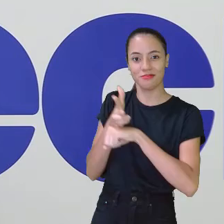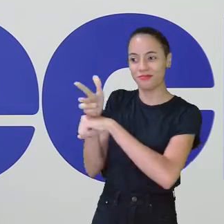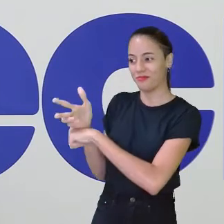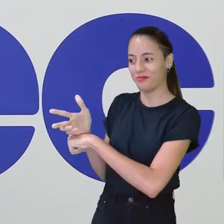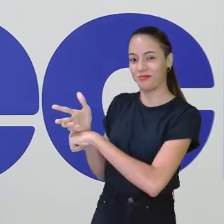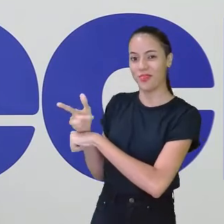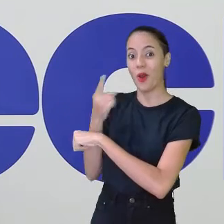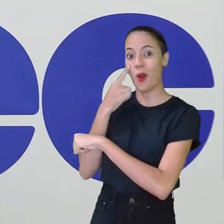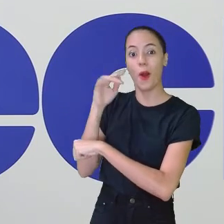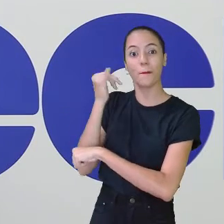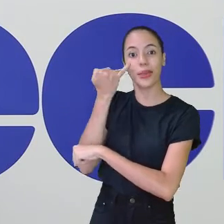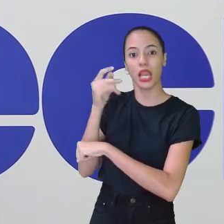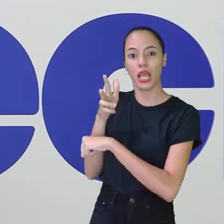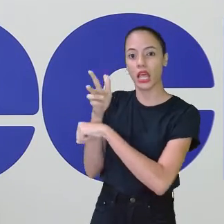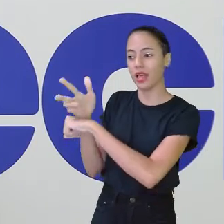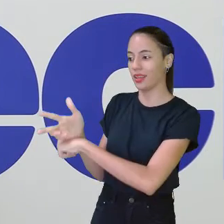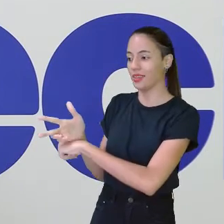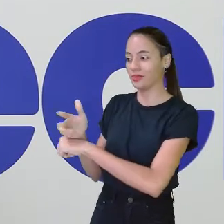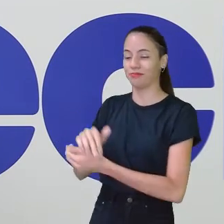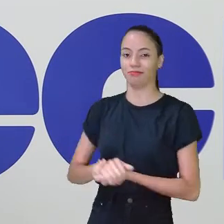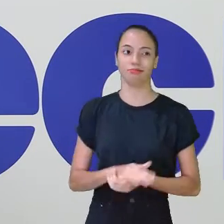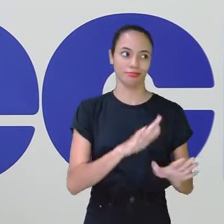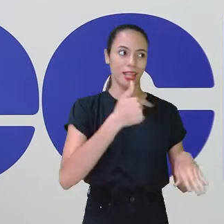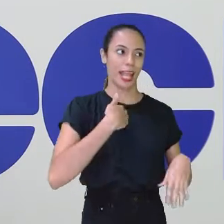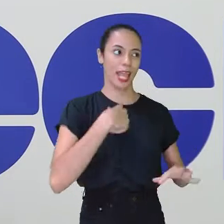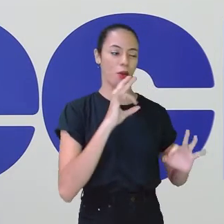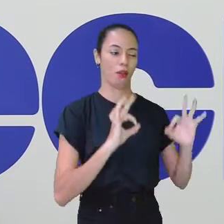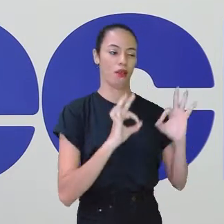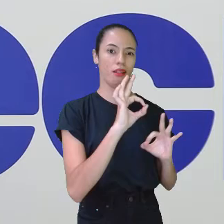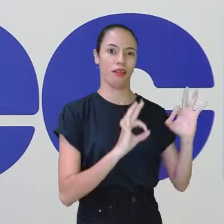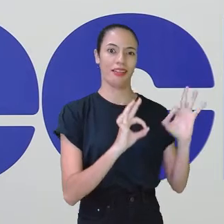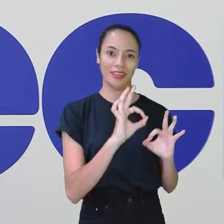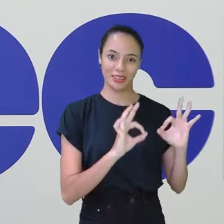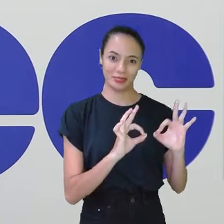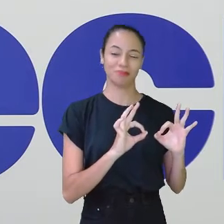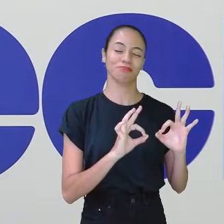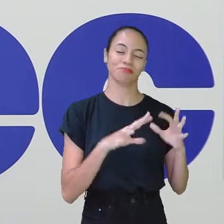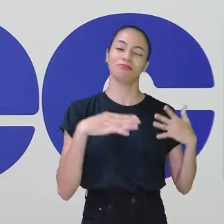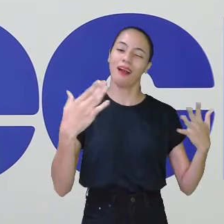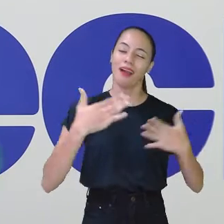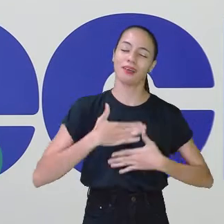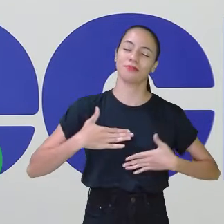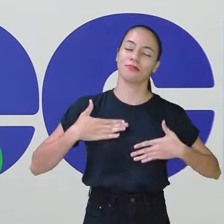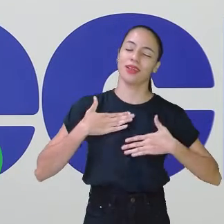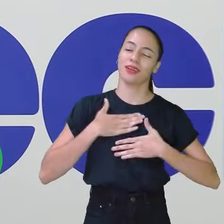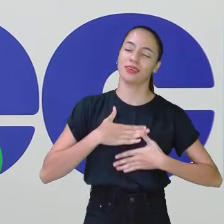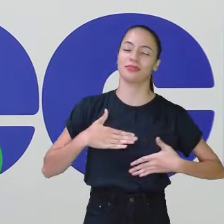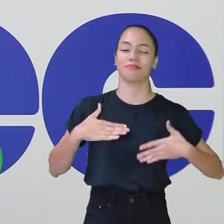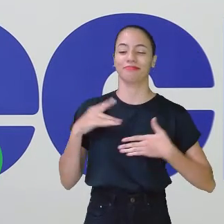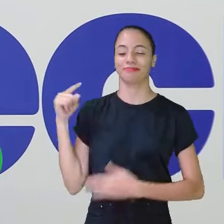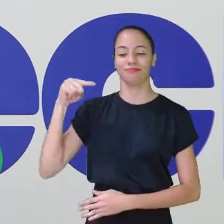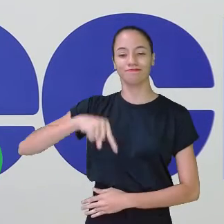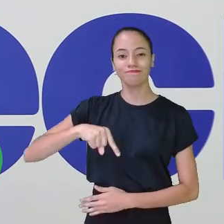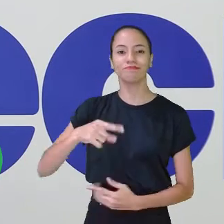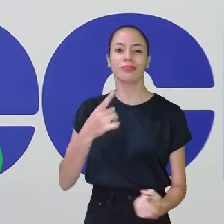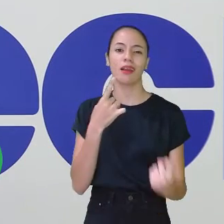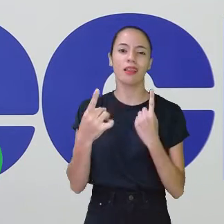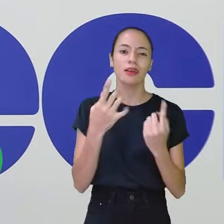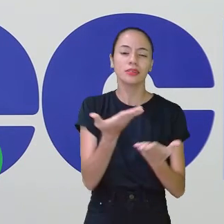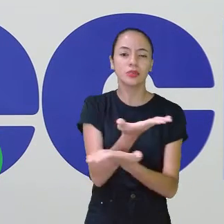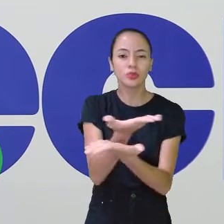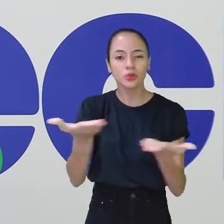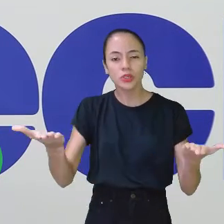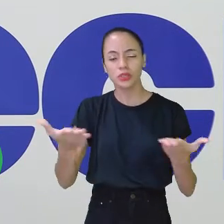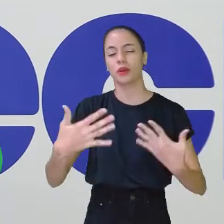Billy. Me pegou aqui ainda me ajeitando, né, professora? Mas é sempre um prazer estar aqui dialogando com vocês. A